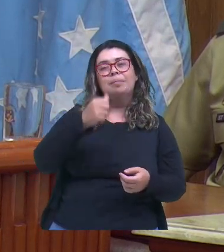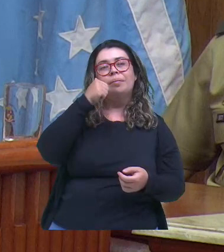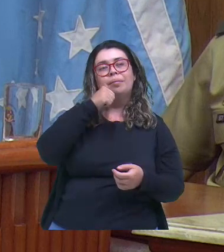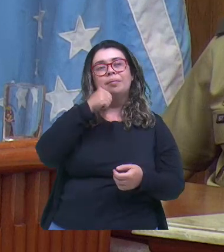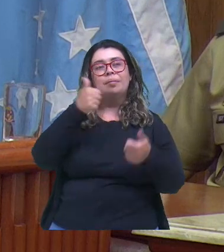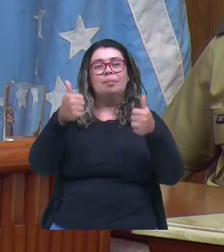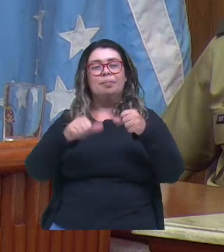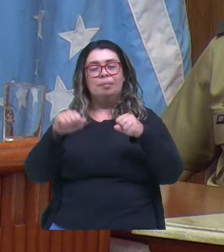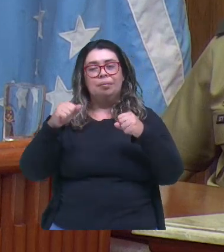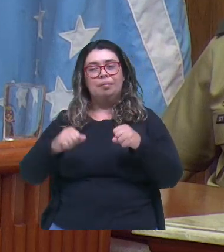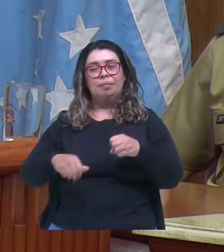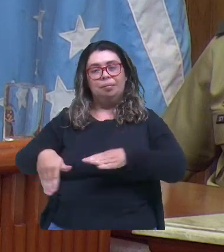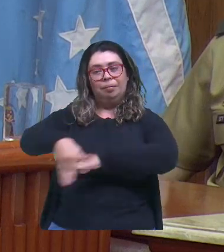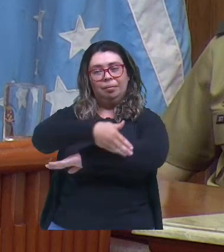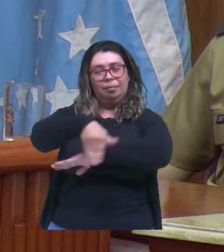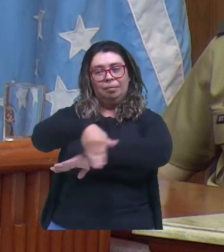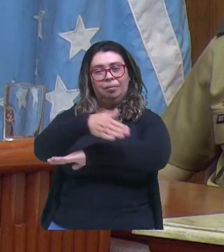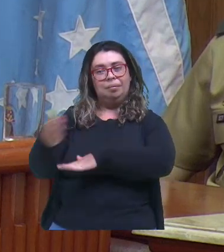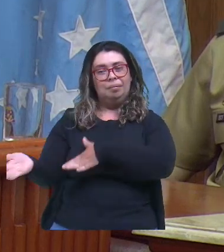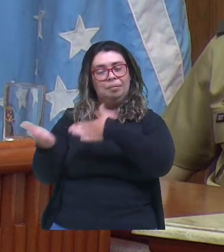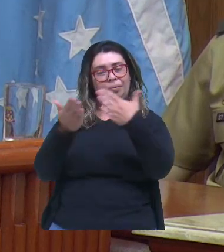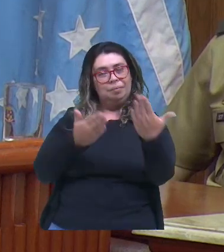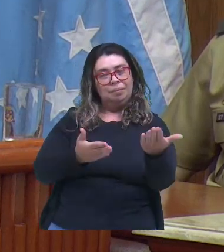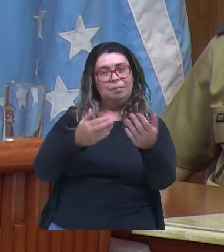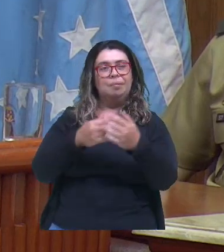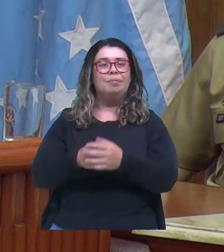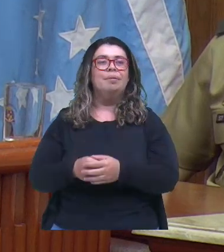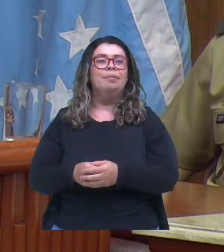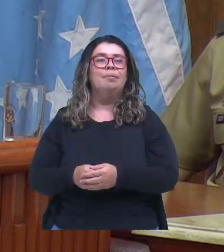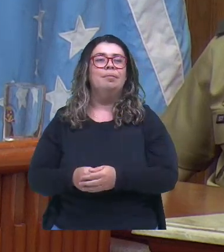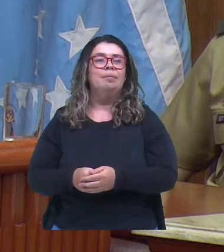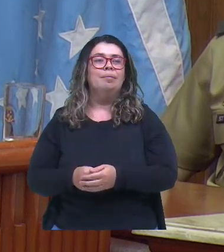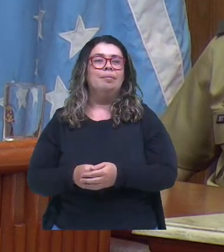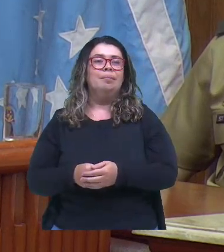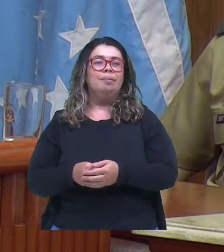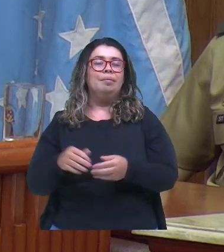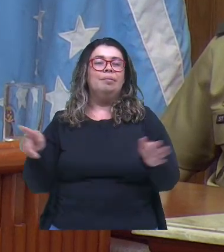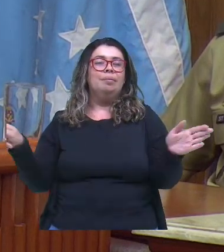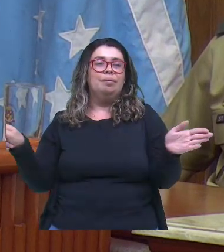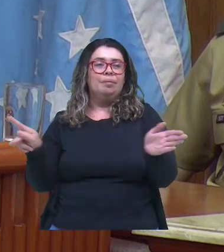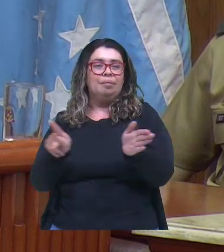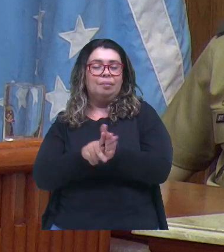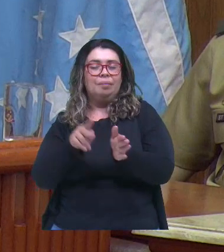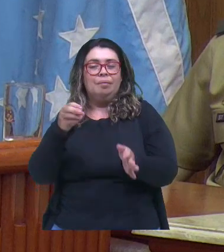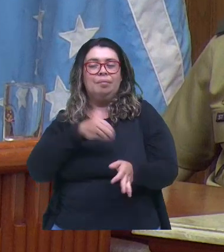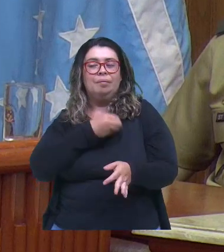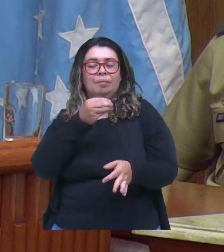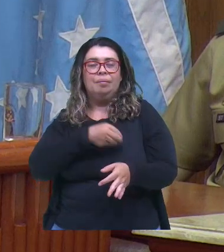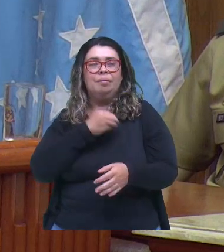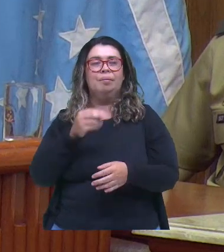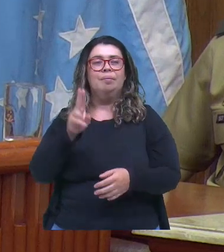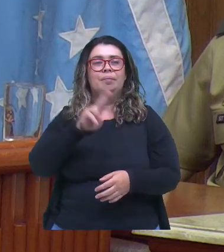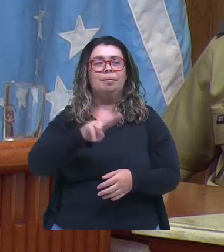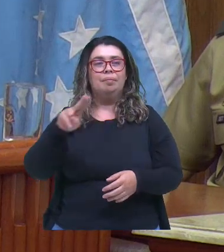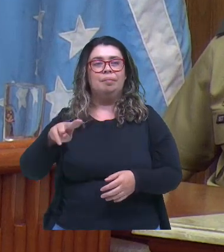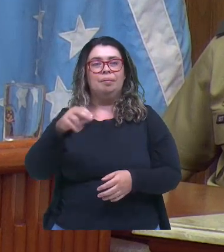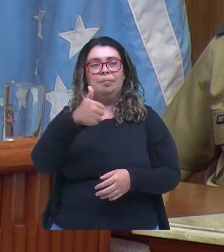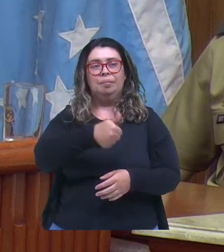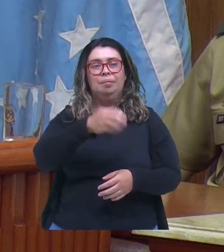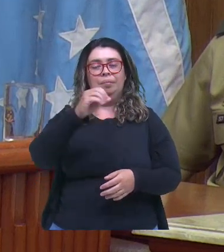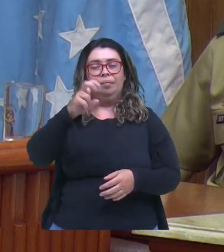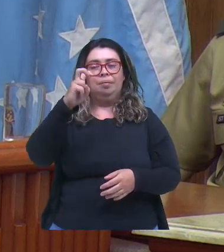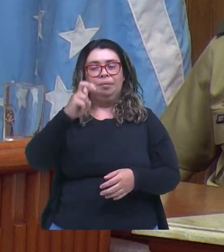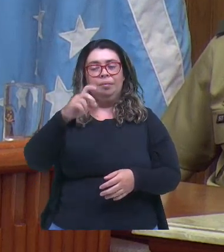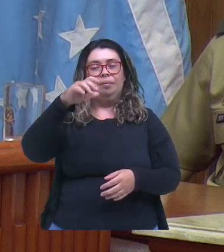ruas, oferecendo o seu suor, o seu sangue, a sua própria vida, em nome dos 105